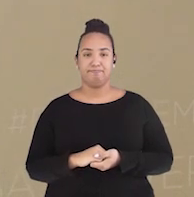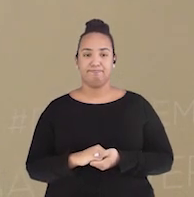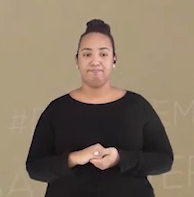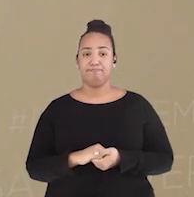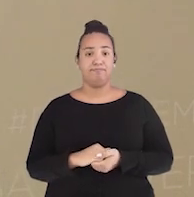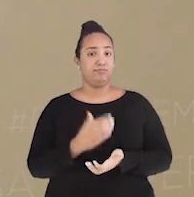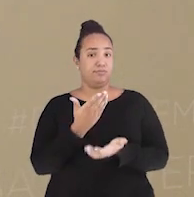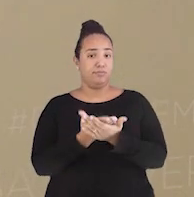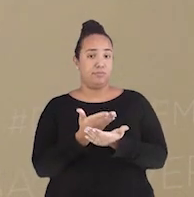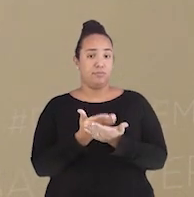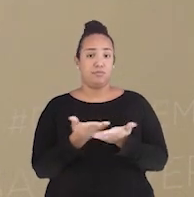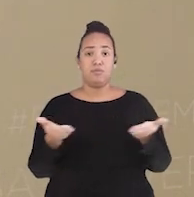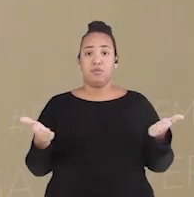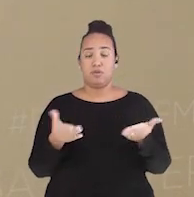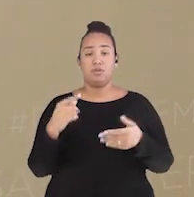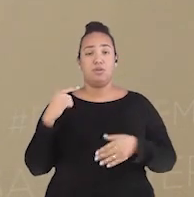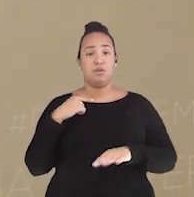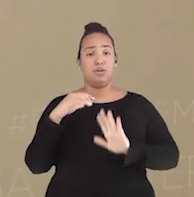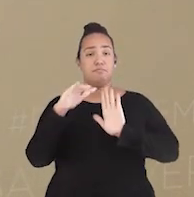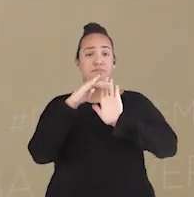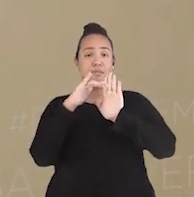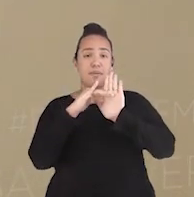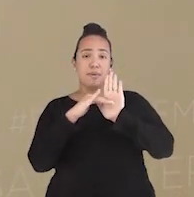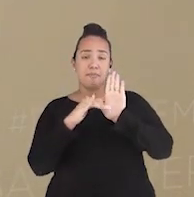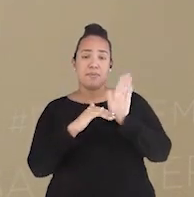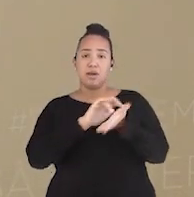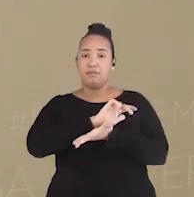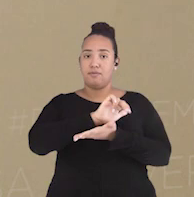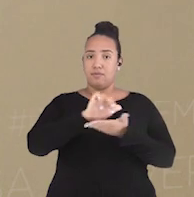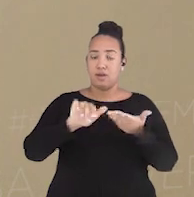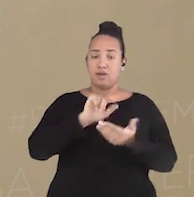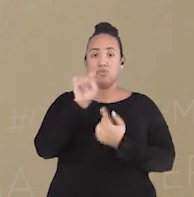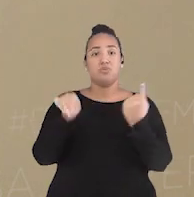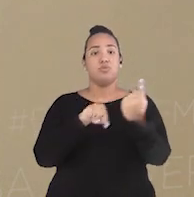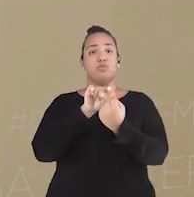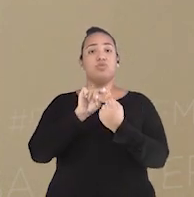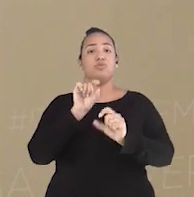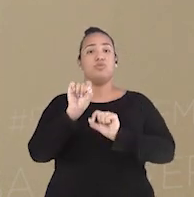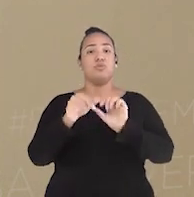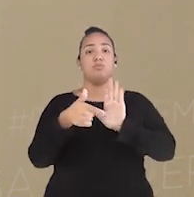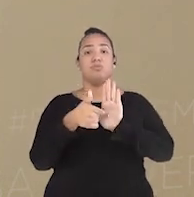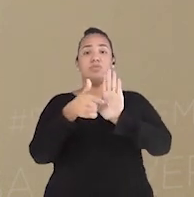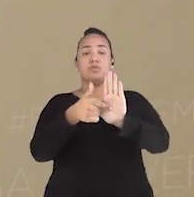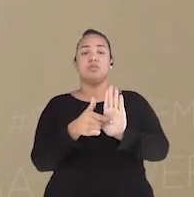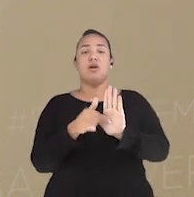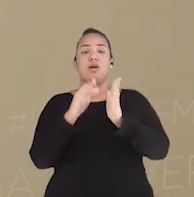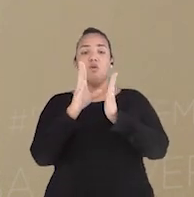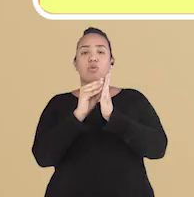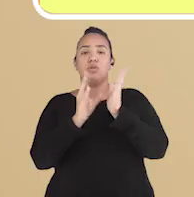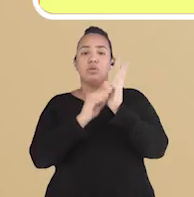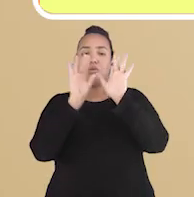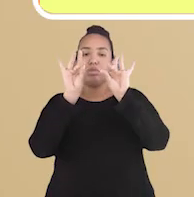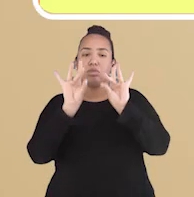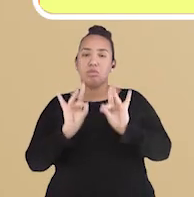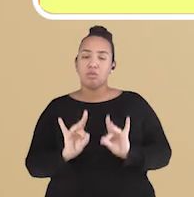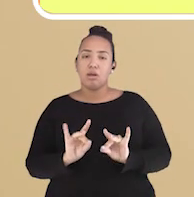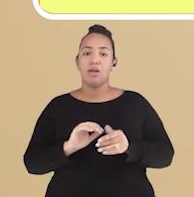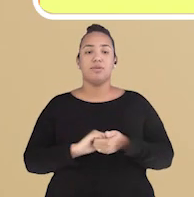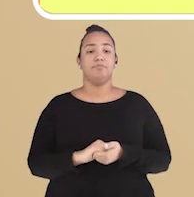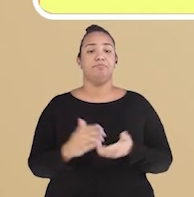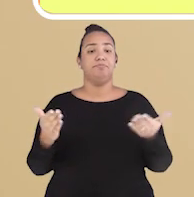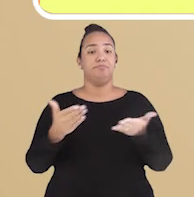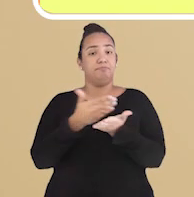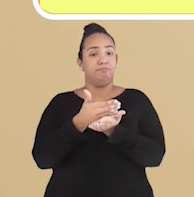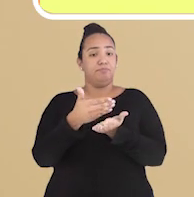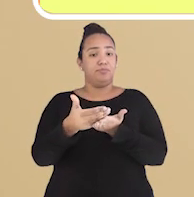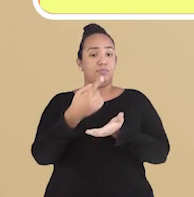Essa aula será dividida por tópicos, com a finalidade de compartilhar um conteúdo mais detalhado para você. Vamos começar com